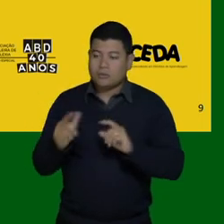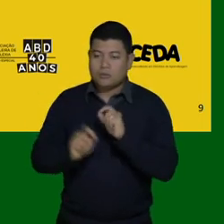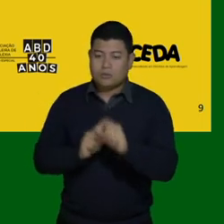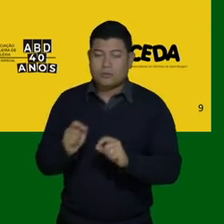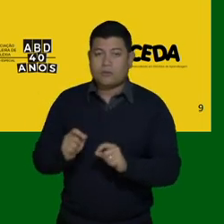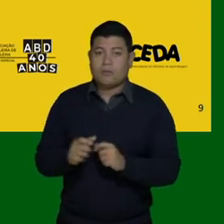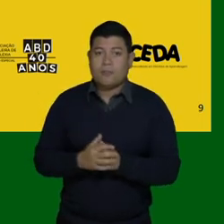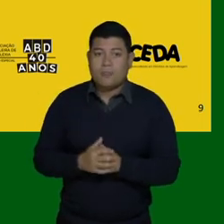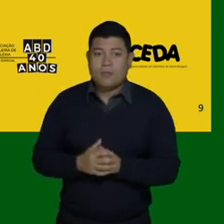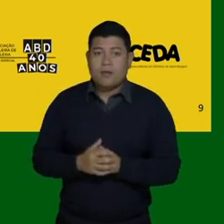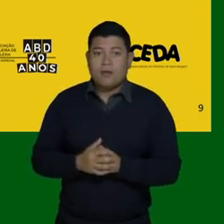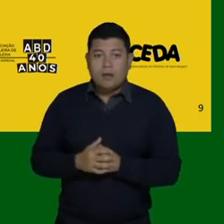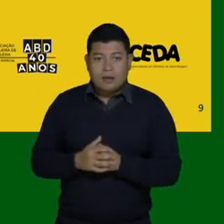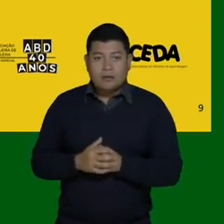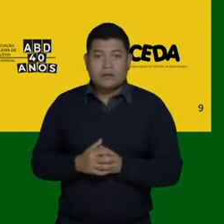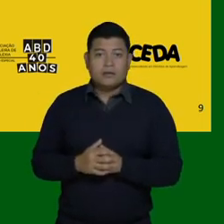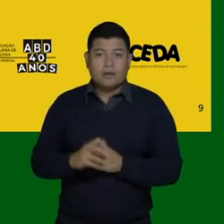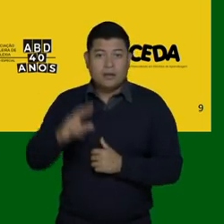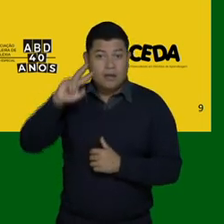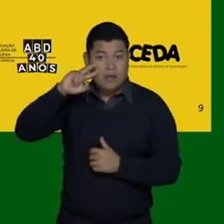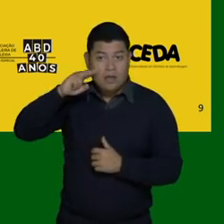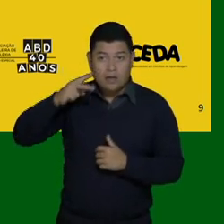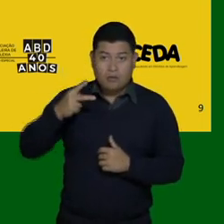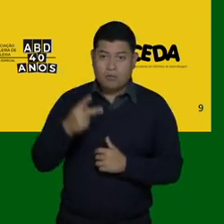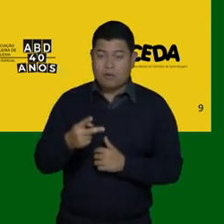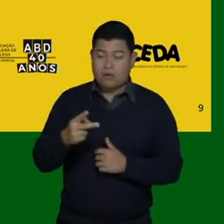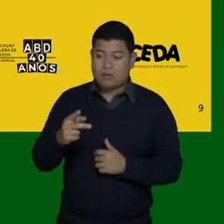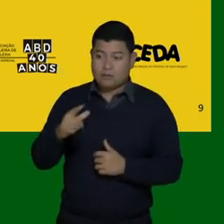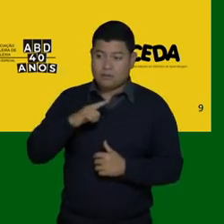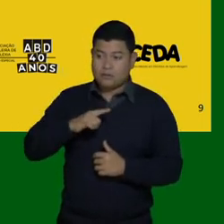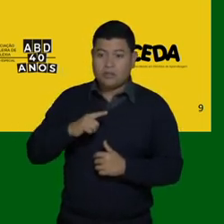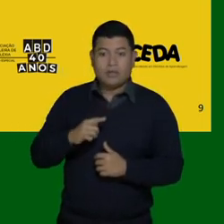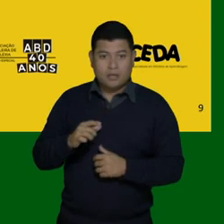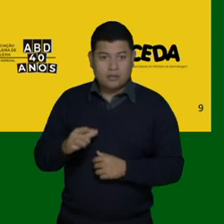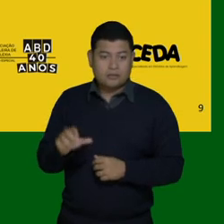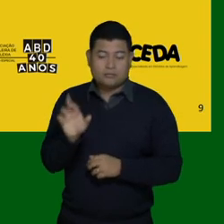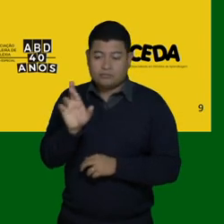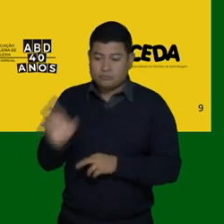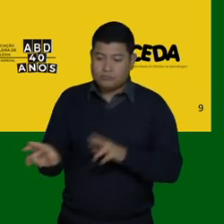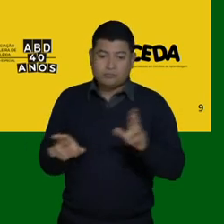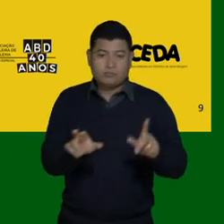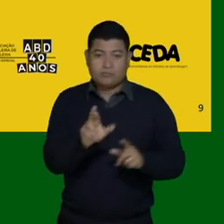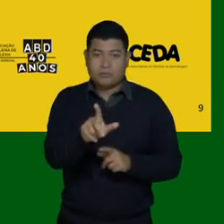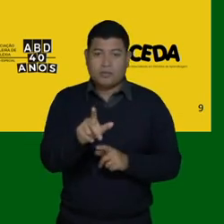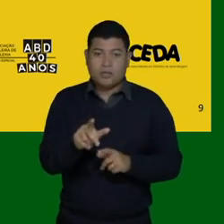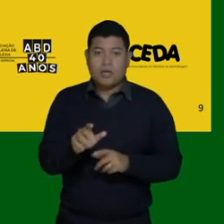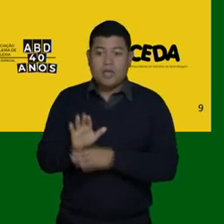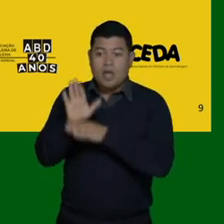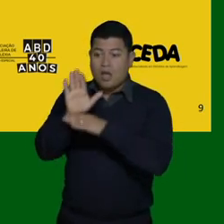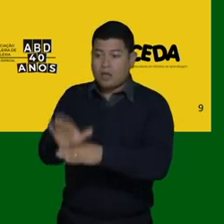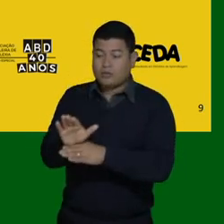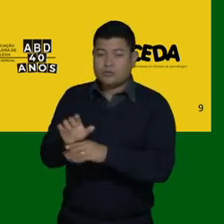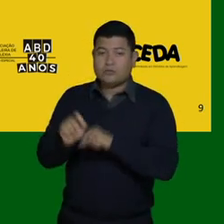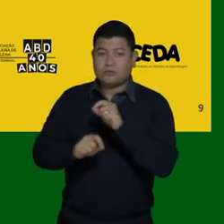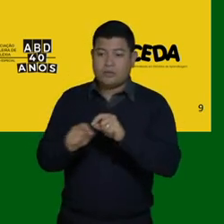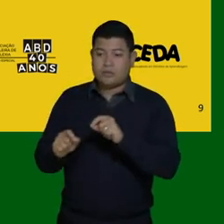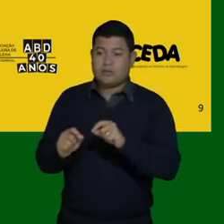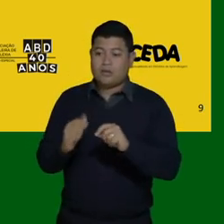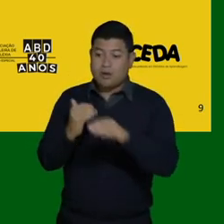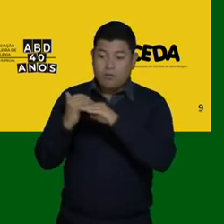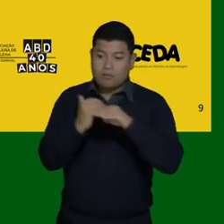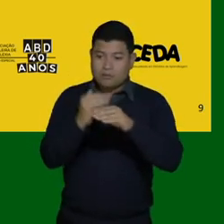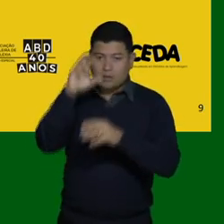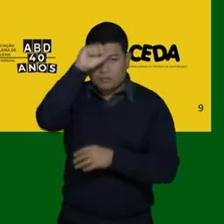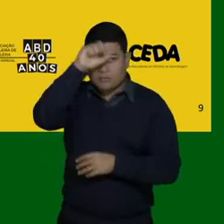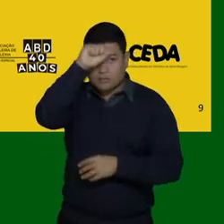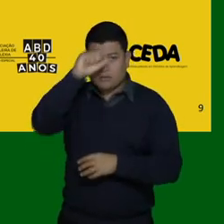educacional que reconhece as diferenças e propicia condições de aprendizagem e desenvolvimento pessoal